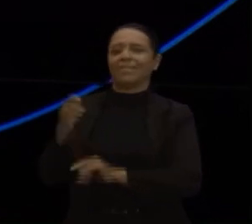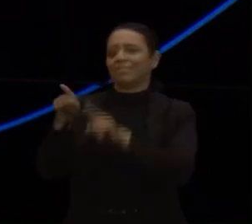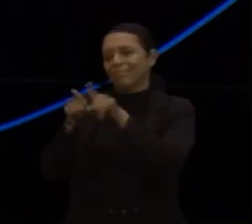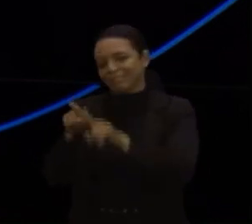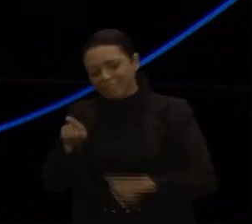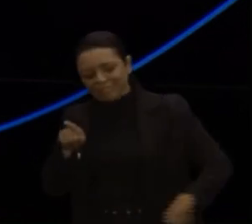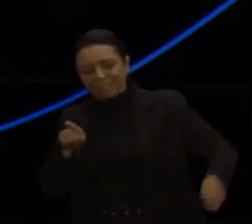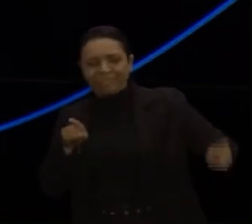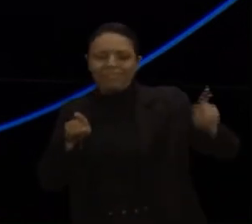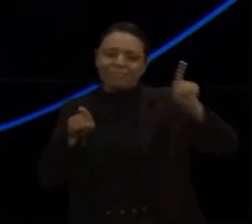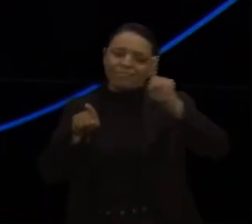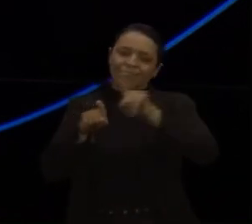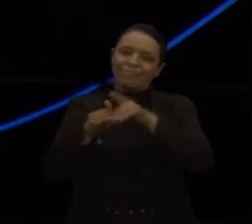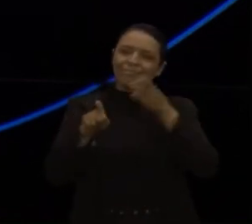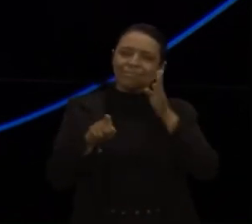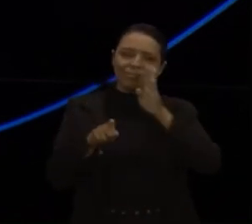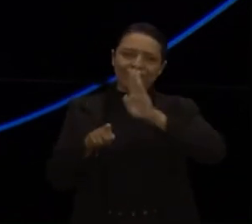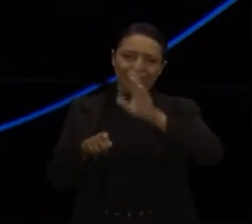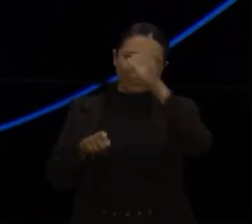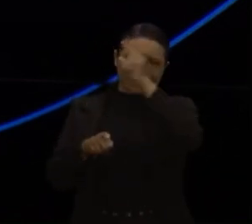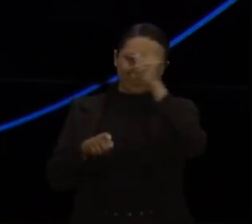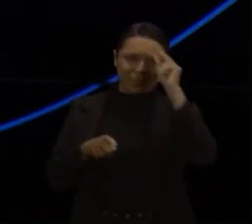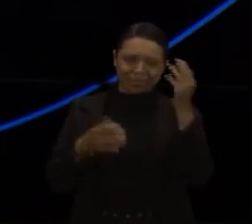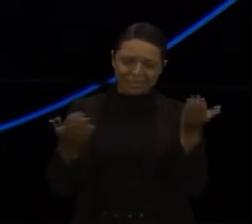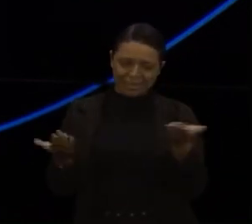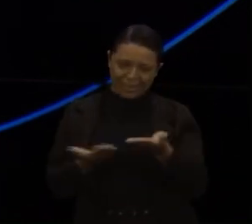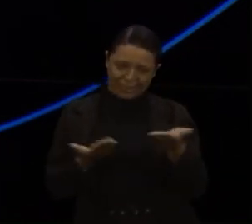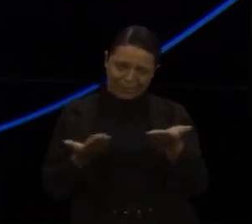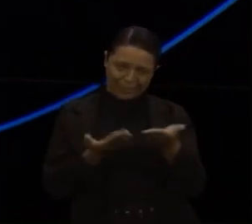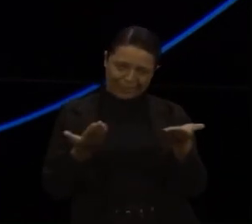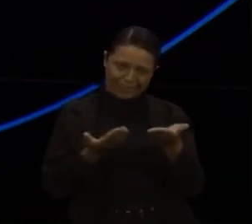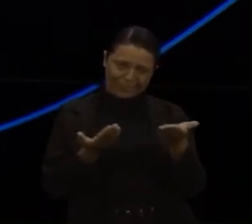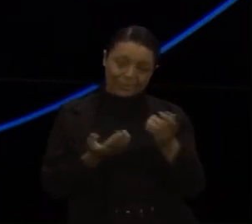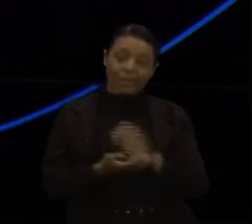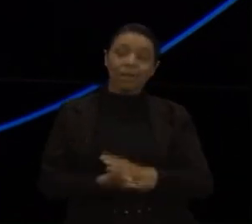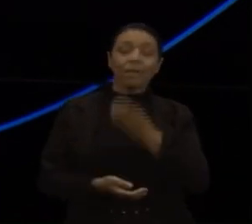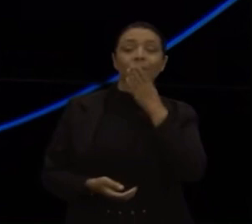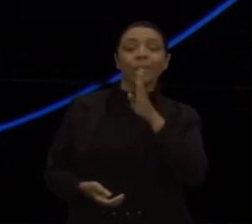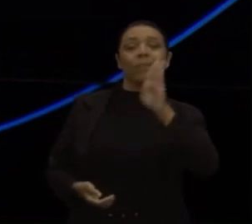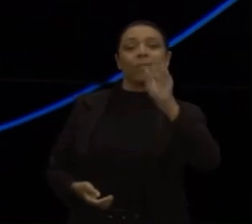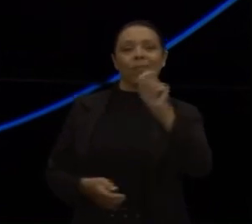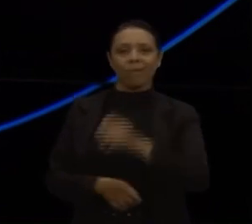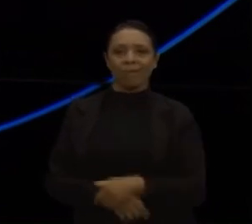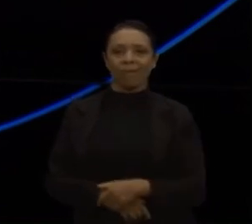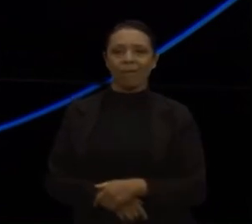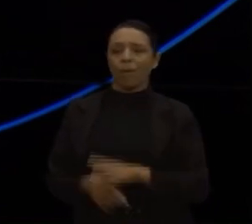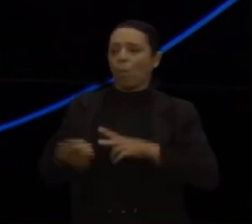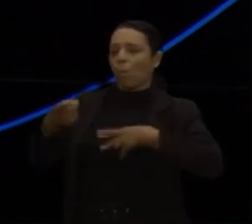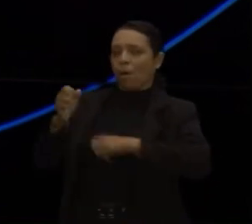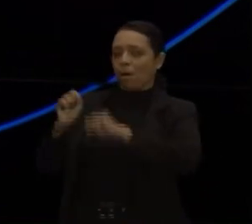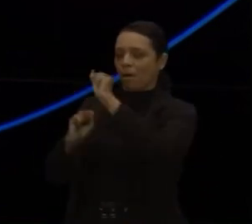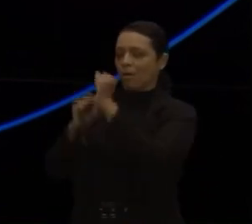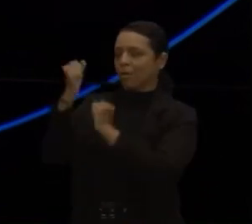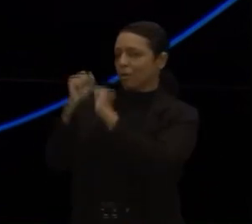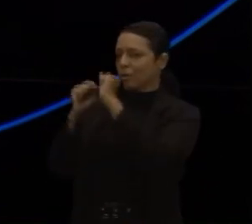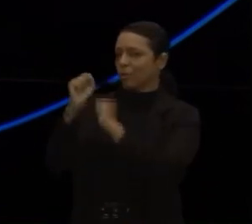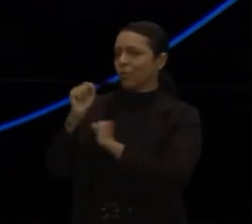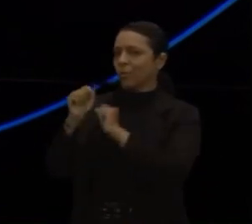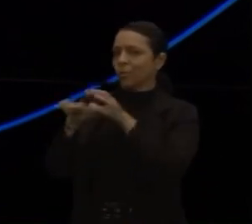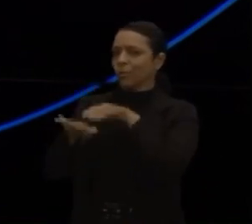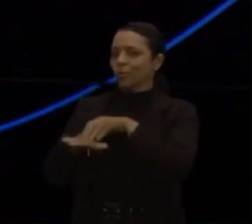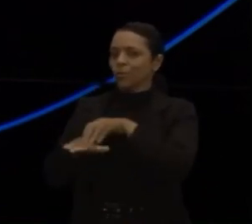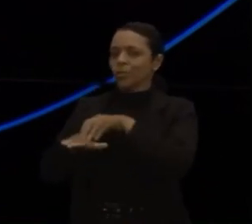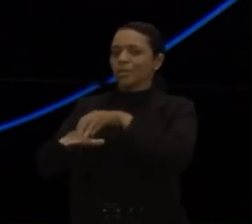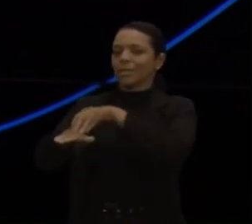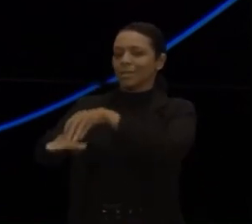prefeito atual dessa cidade por enquanto prometeu uma montadora de veículos aqui para Campina Grande e eu Como morador de Campina